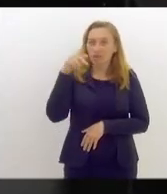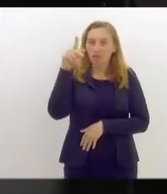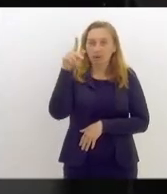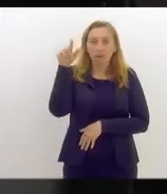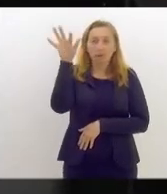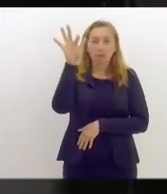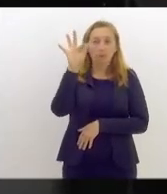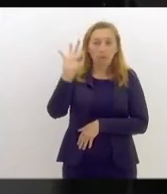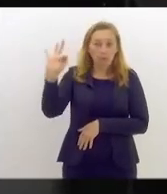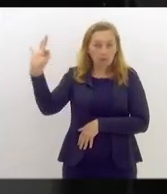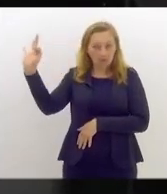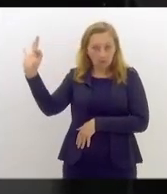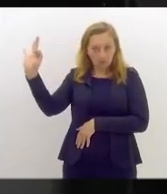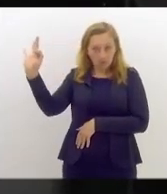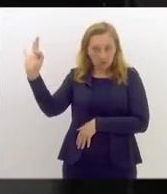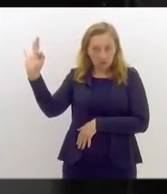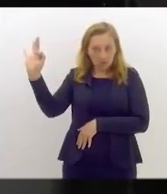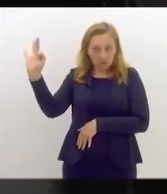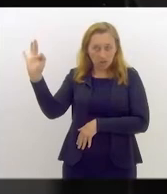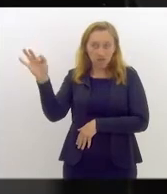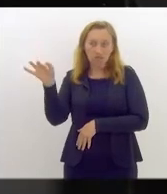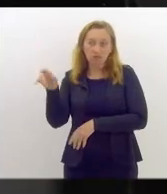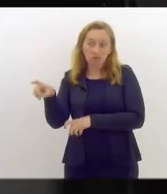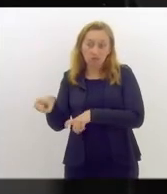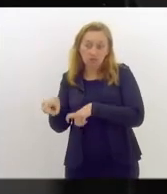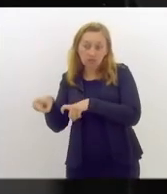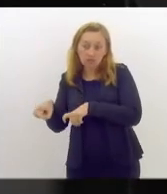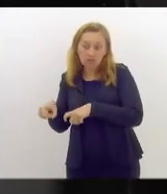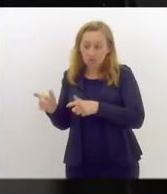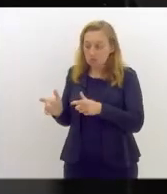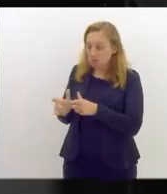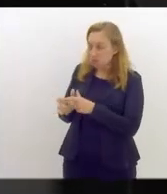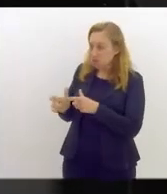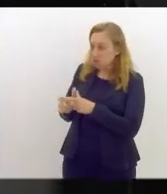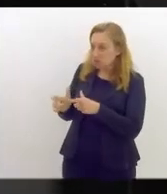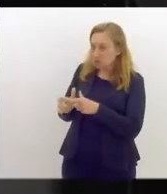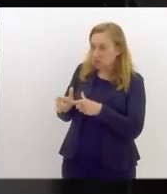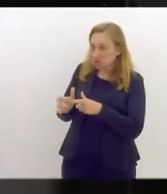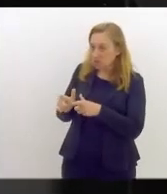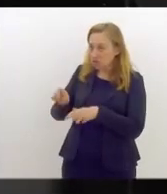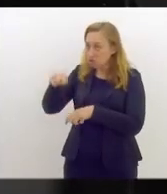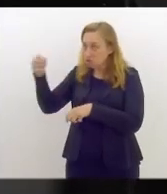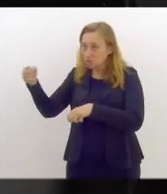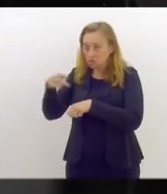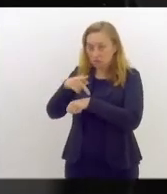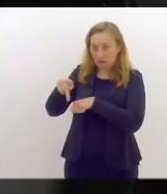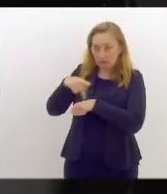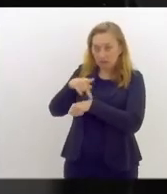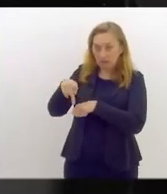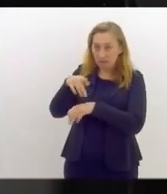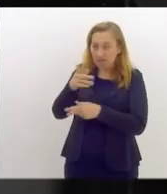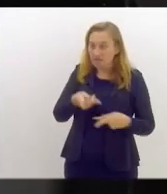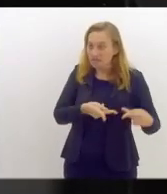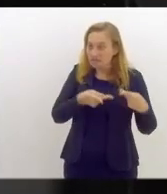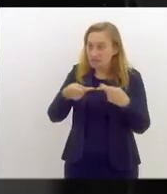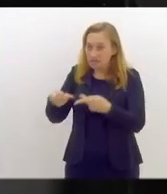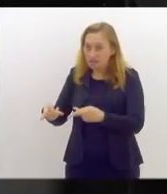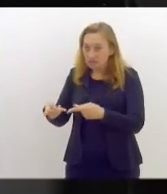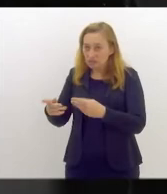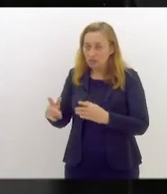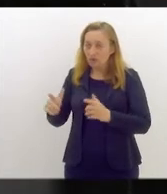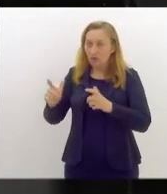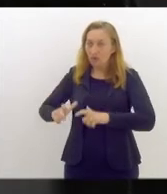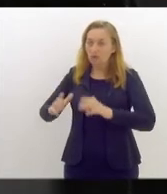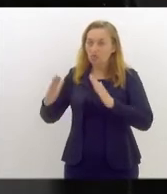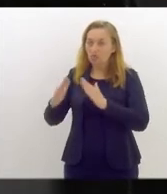Paris no interior numa cidadezinha pequena visitando a casa onde morou